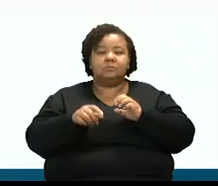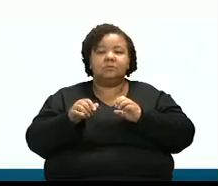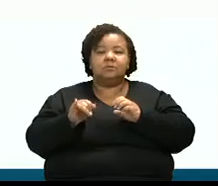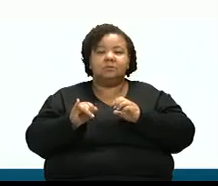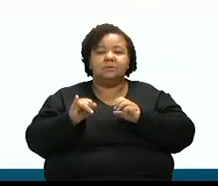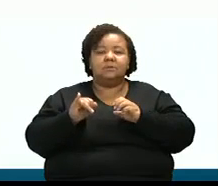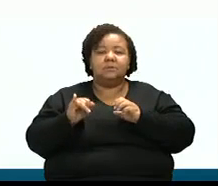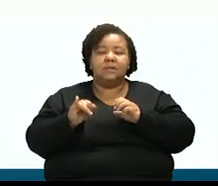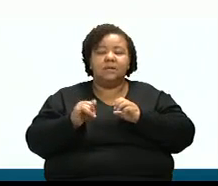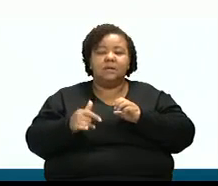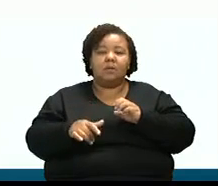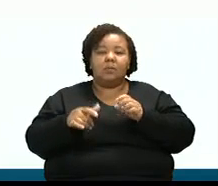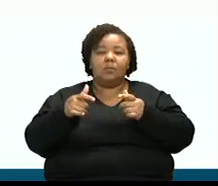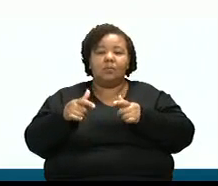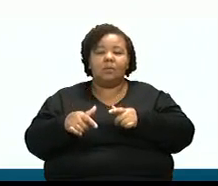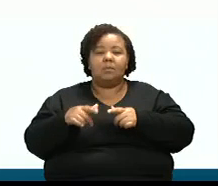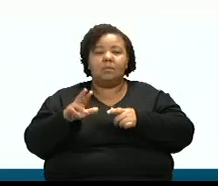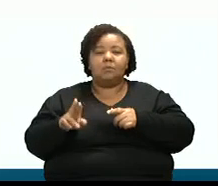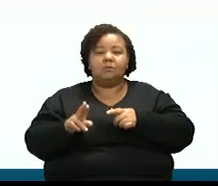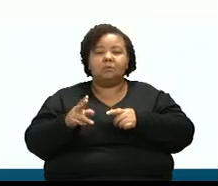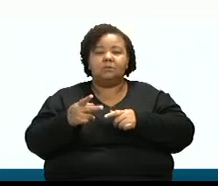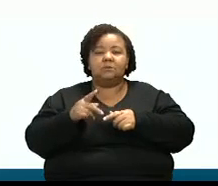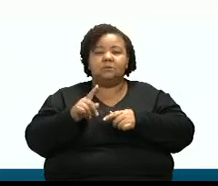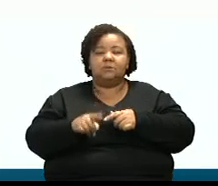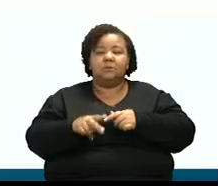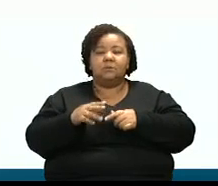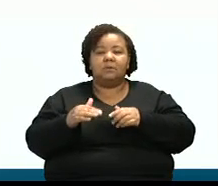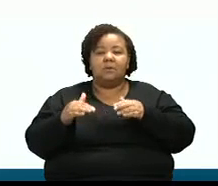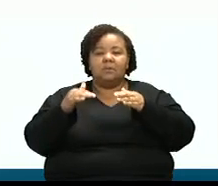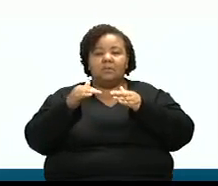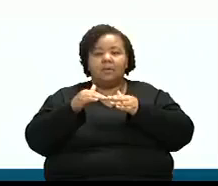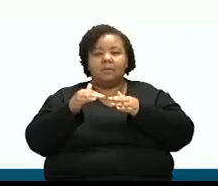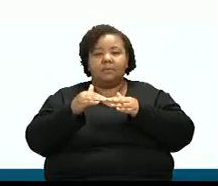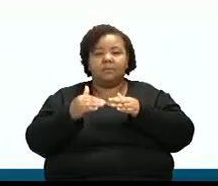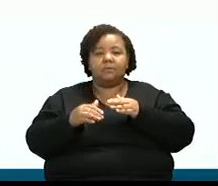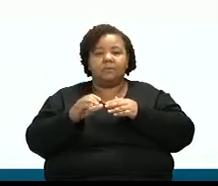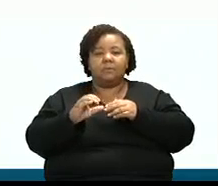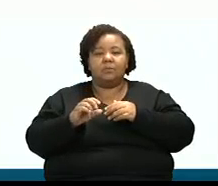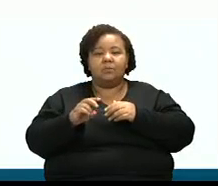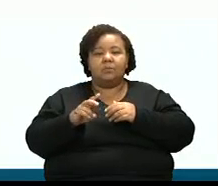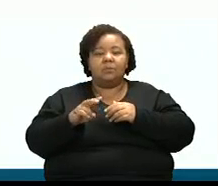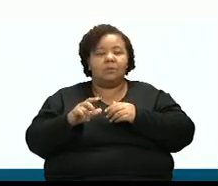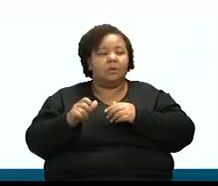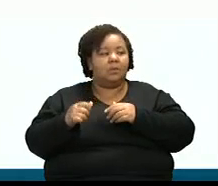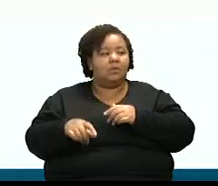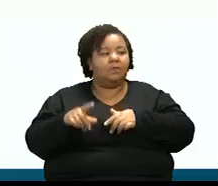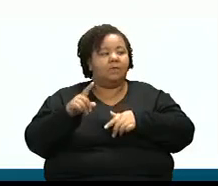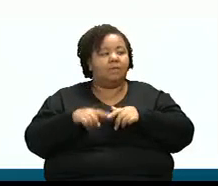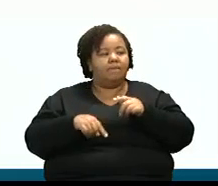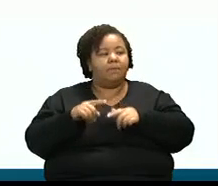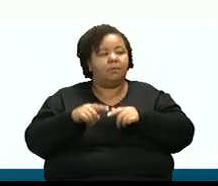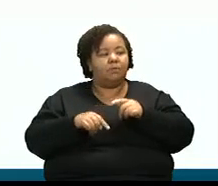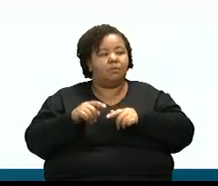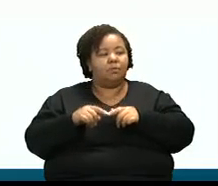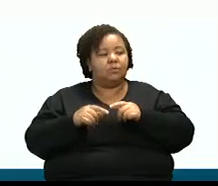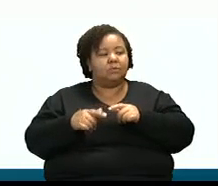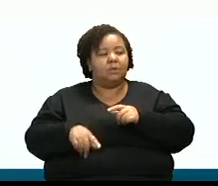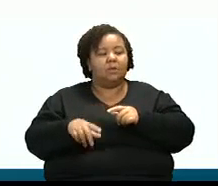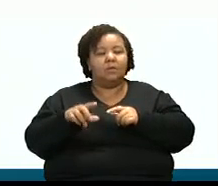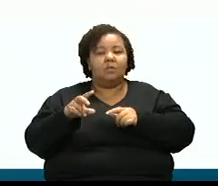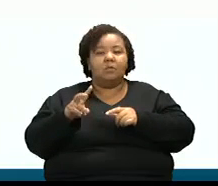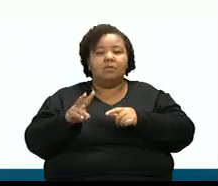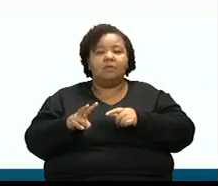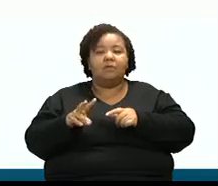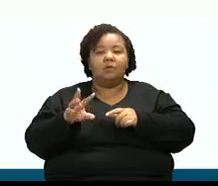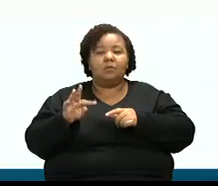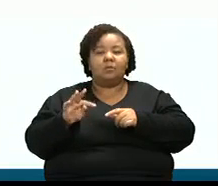integral do campo aplicado à parametrização da curva, produto escalar com o vetor